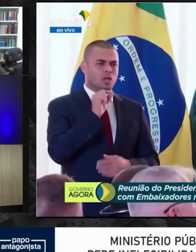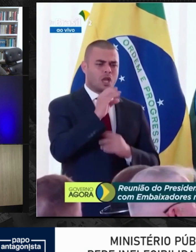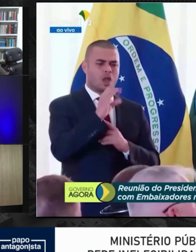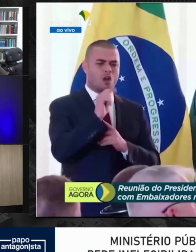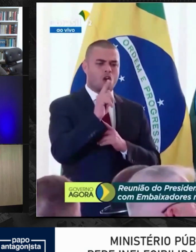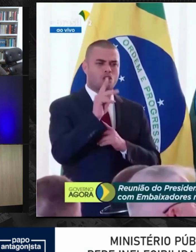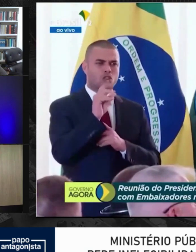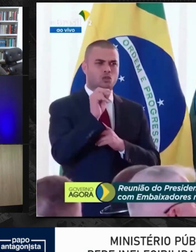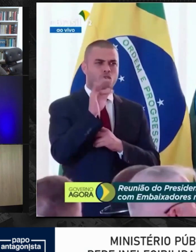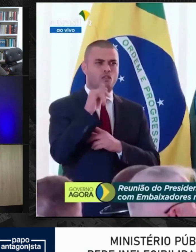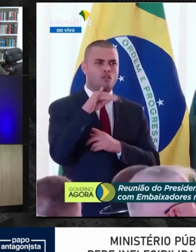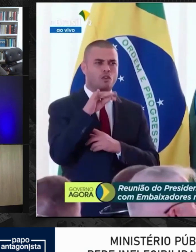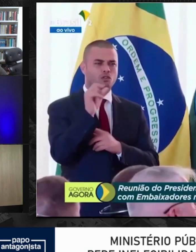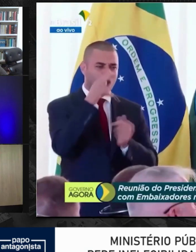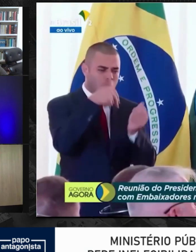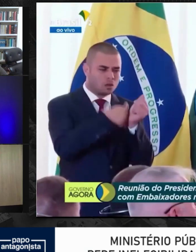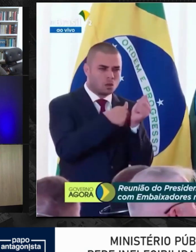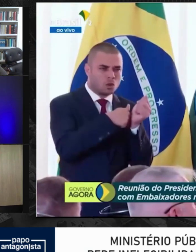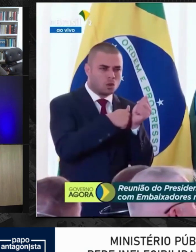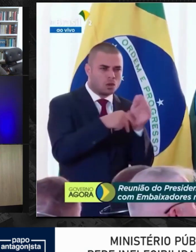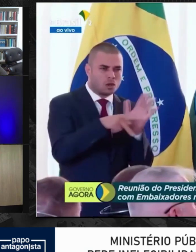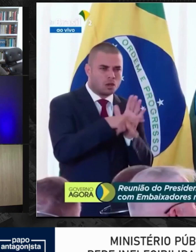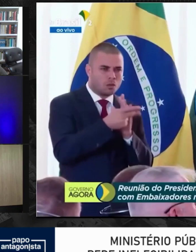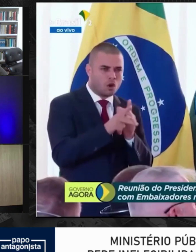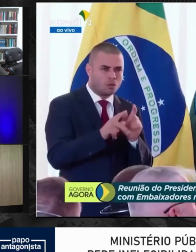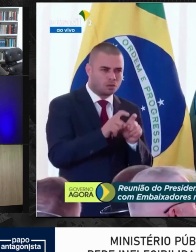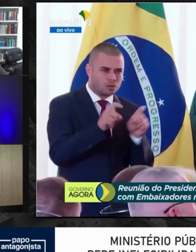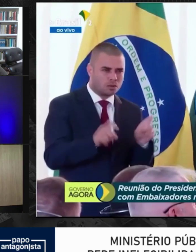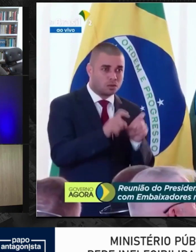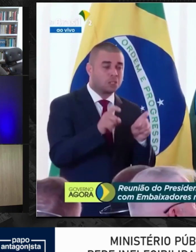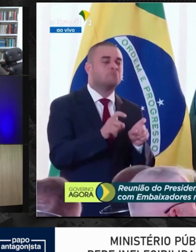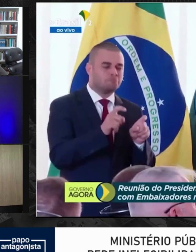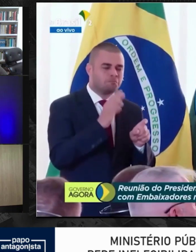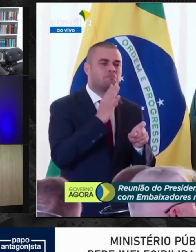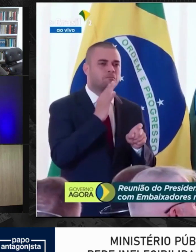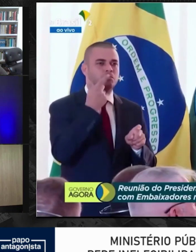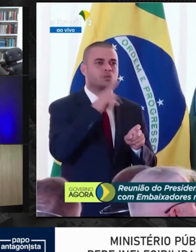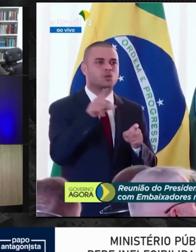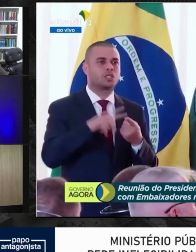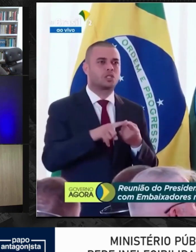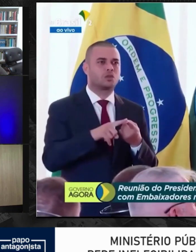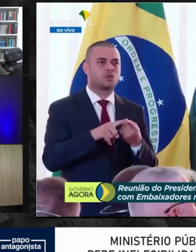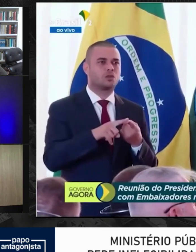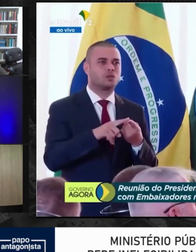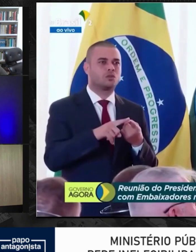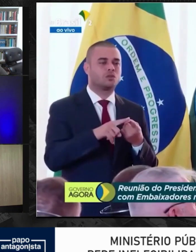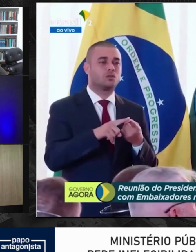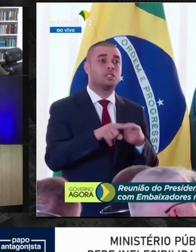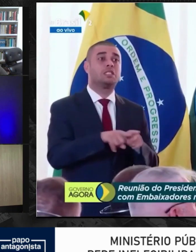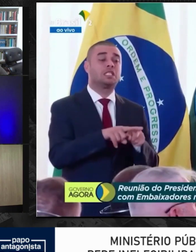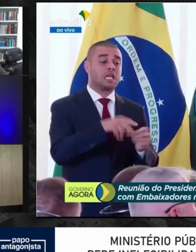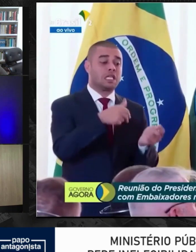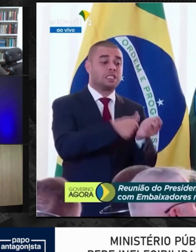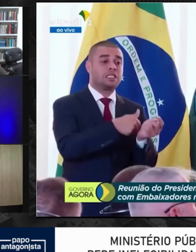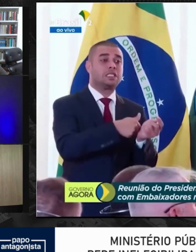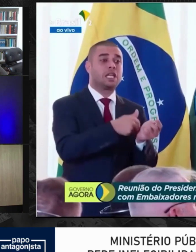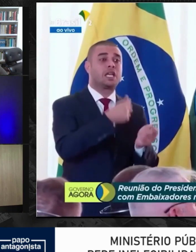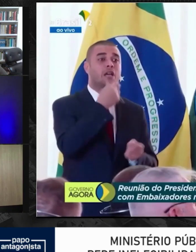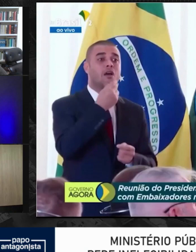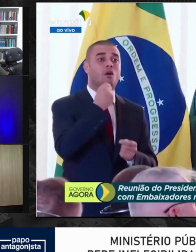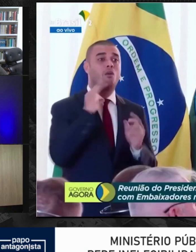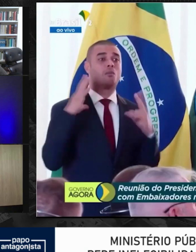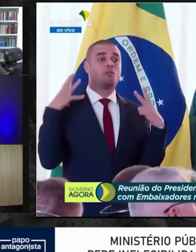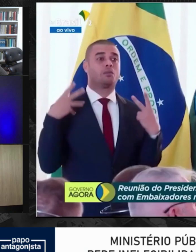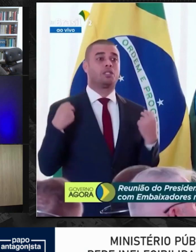inquietar ânimos pessimistas com relação a legitimidade do pleito o discurso atacou